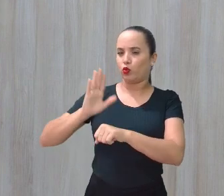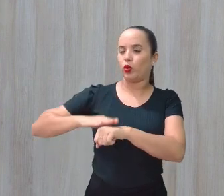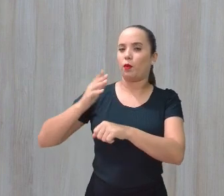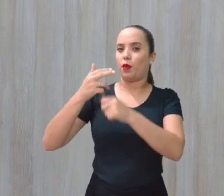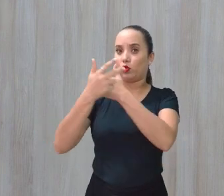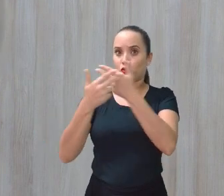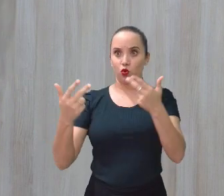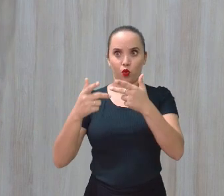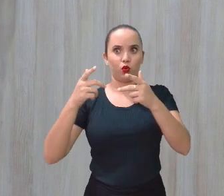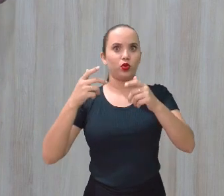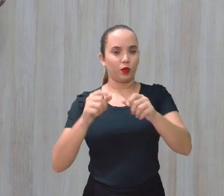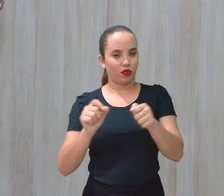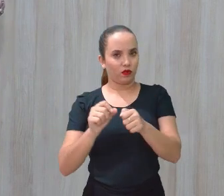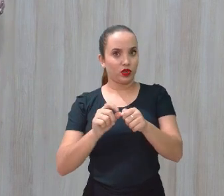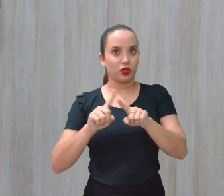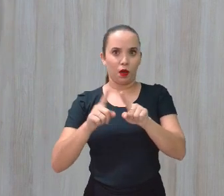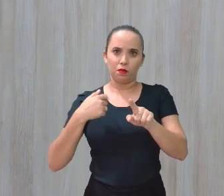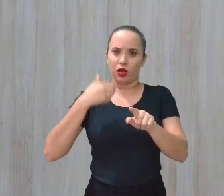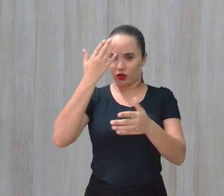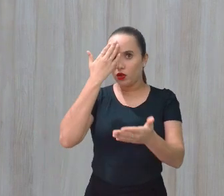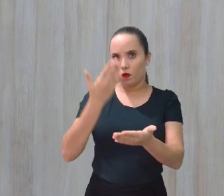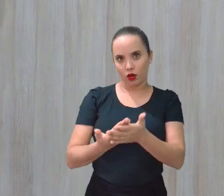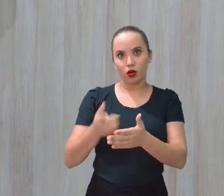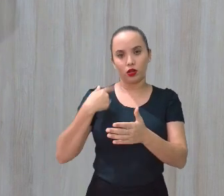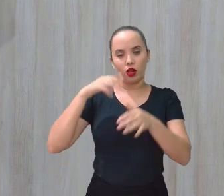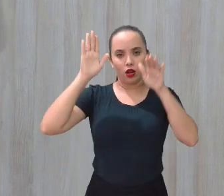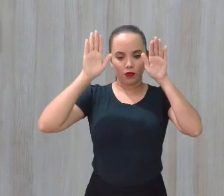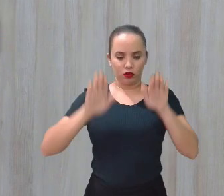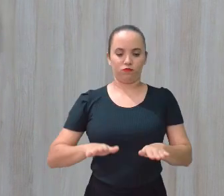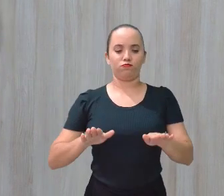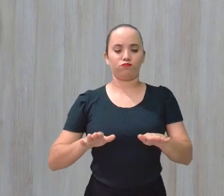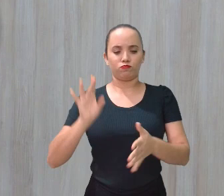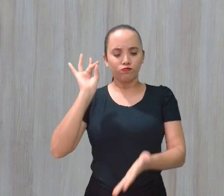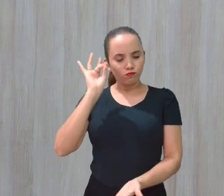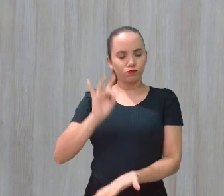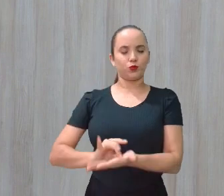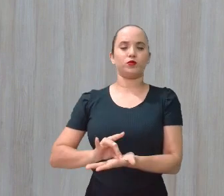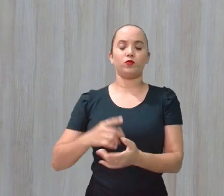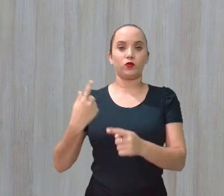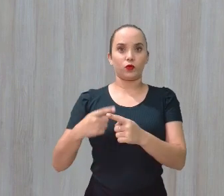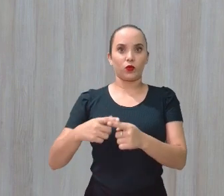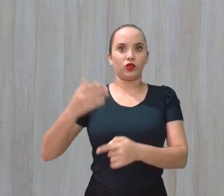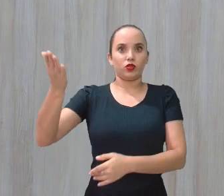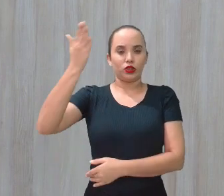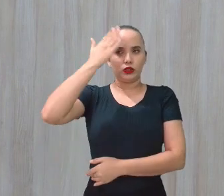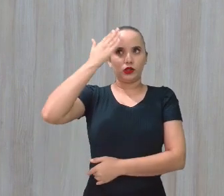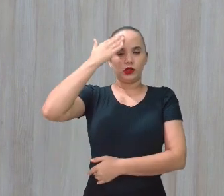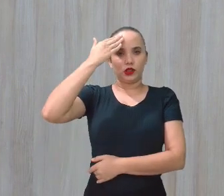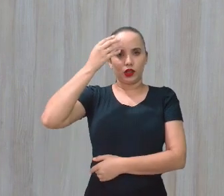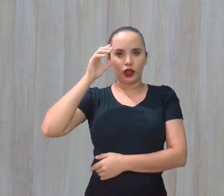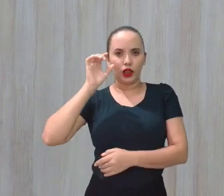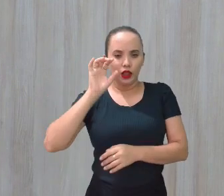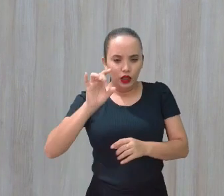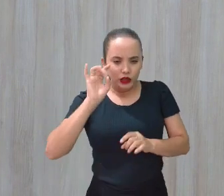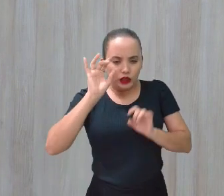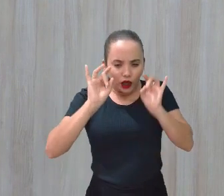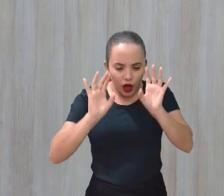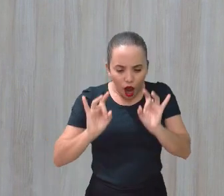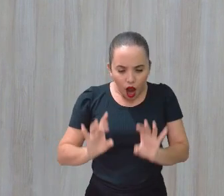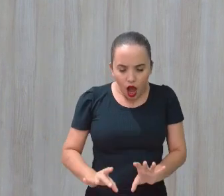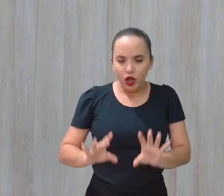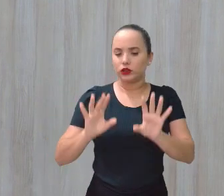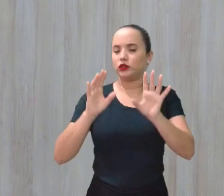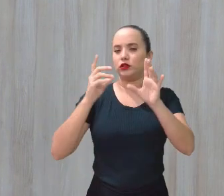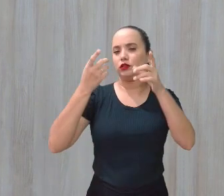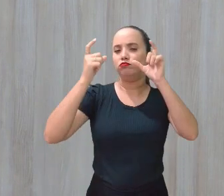que eu diria que ela é muito mais pé no chão. Você consegue compreender cada etapa que você está fazendo. A próxima técnica que a gente vai